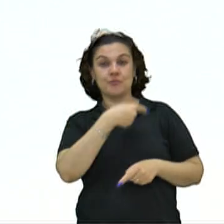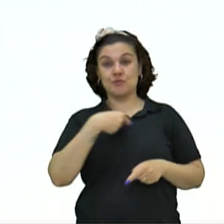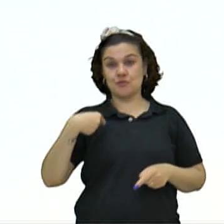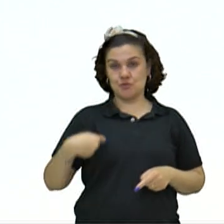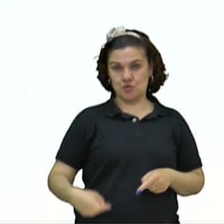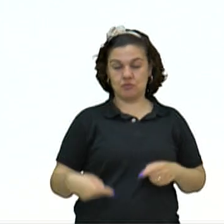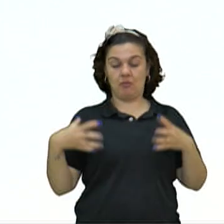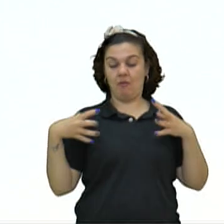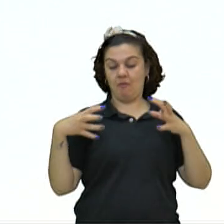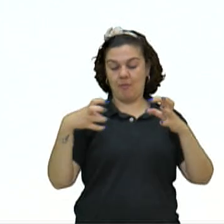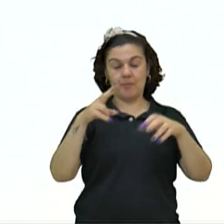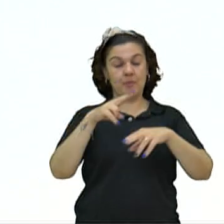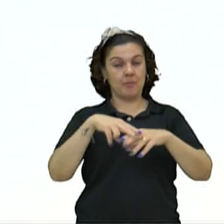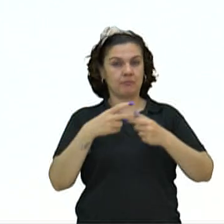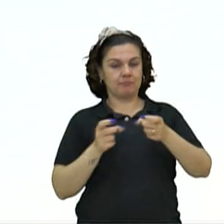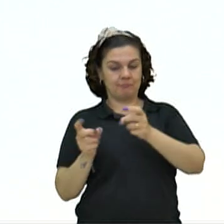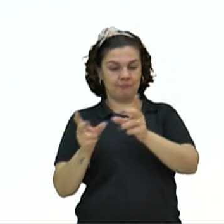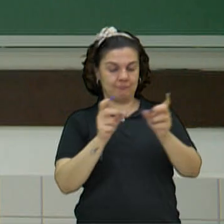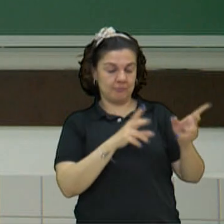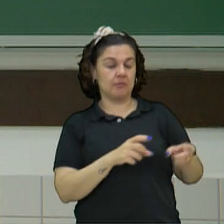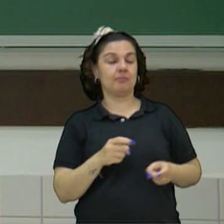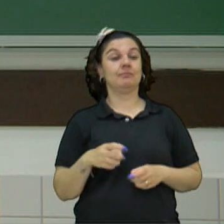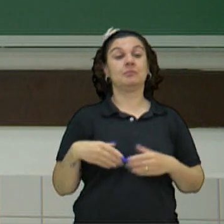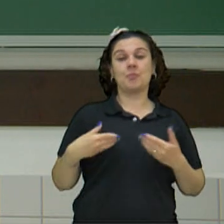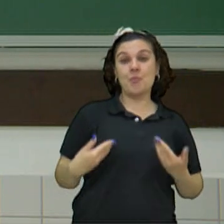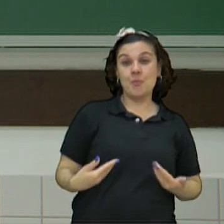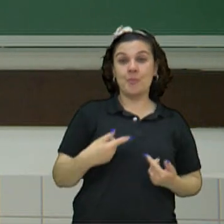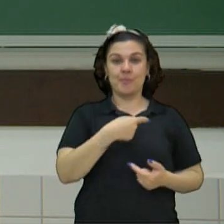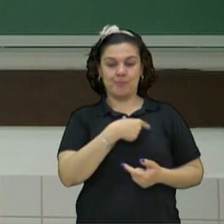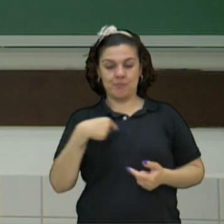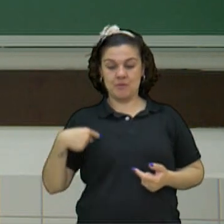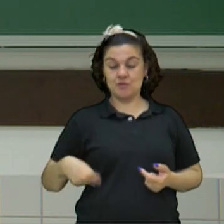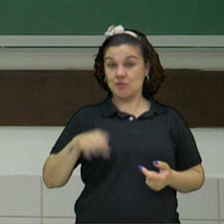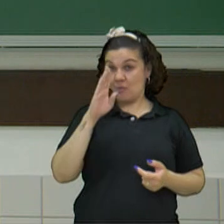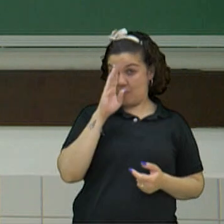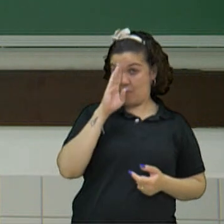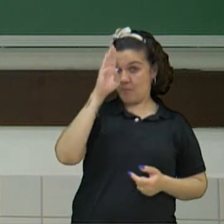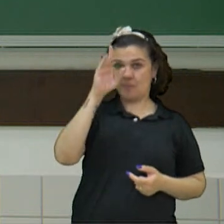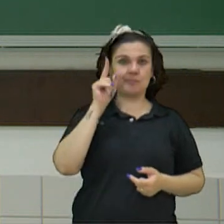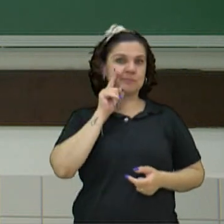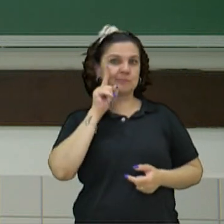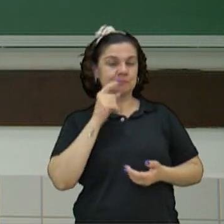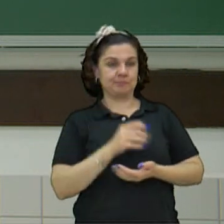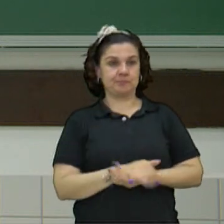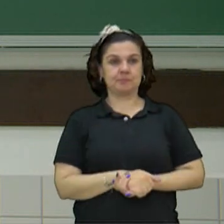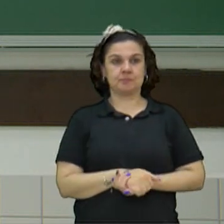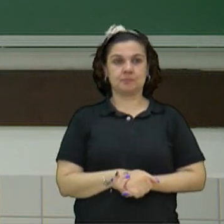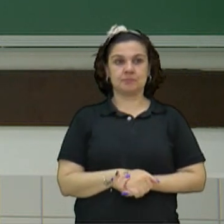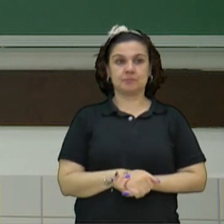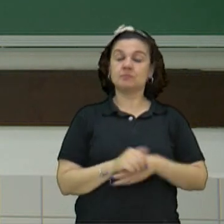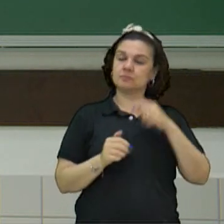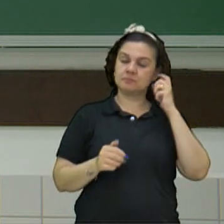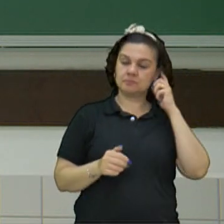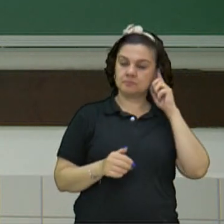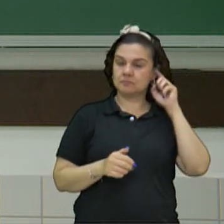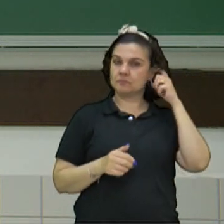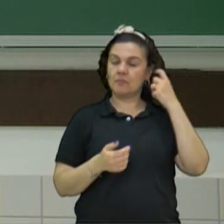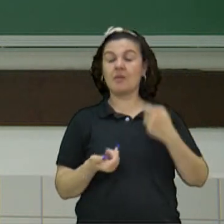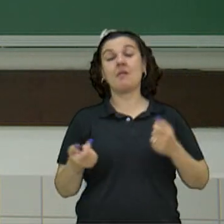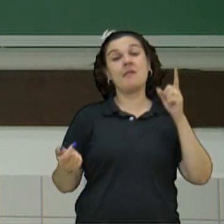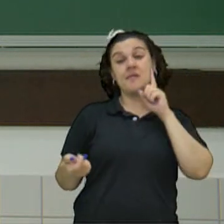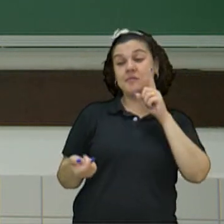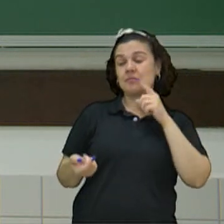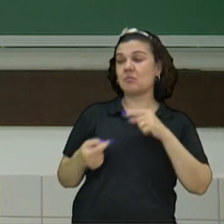guerra comercial, a China se tornando parceira principal dos Estados Unidos e o próprio Estados Unidos questionando